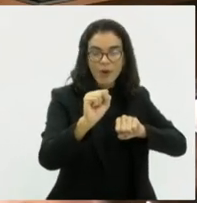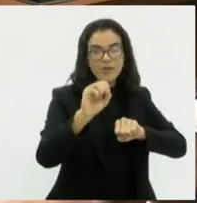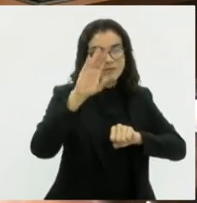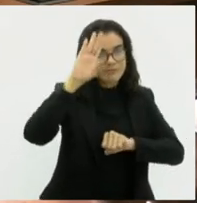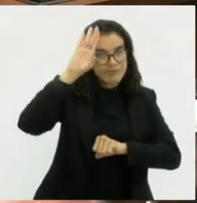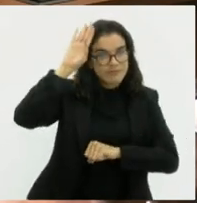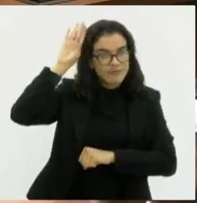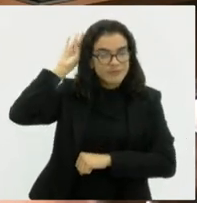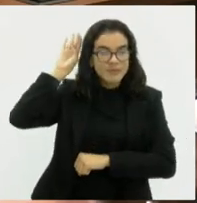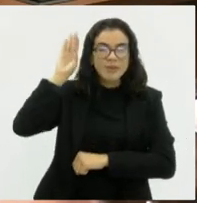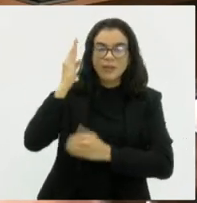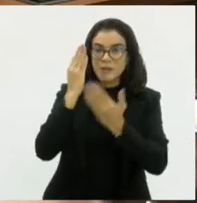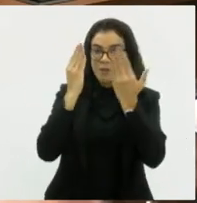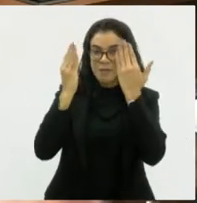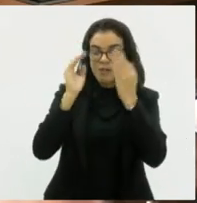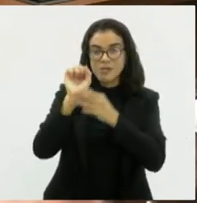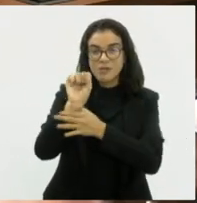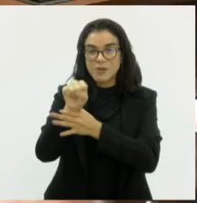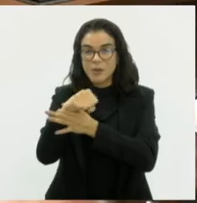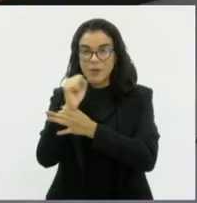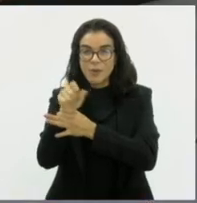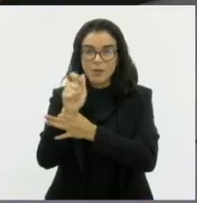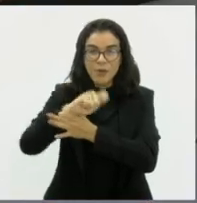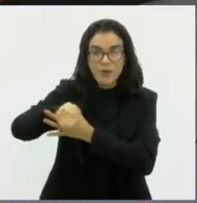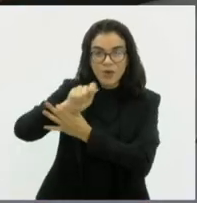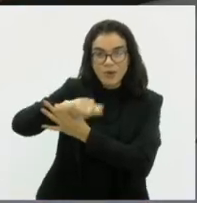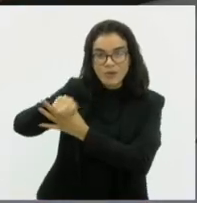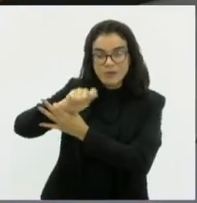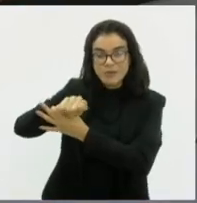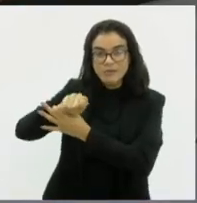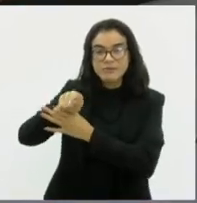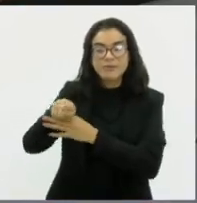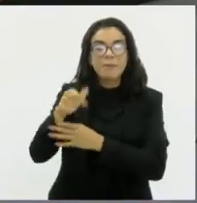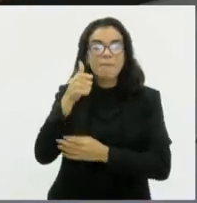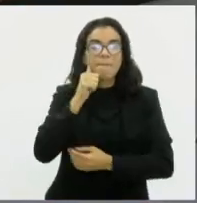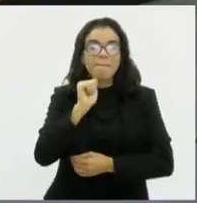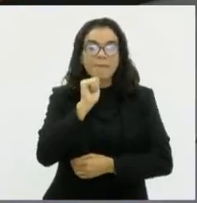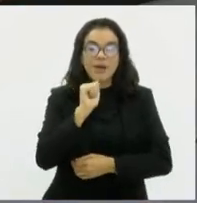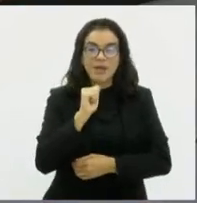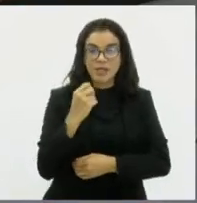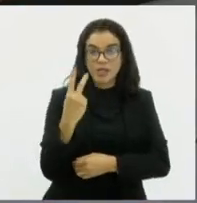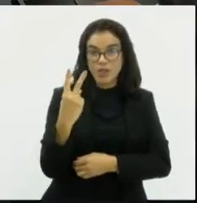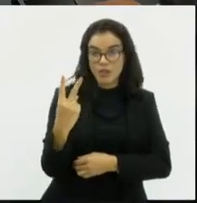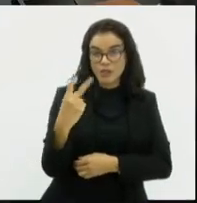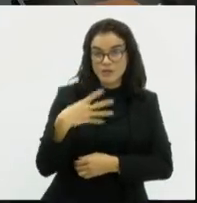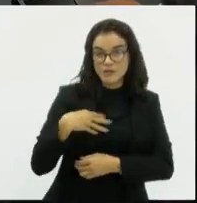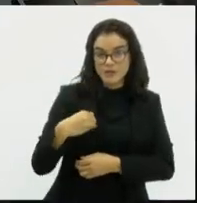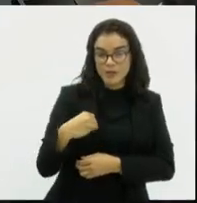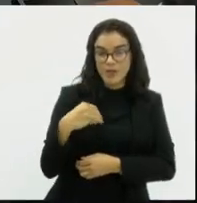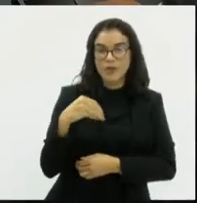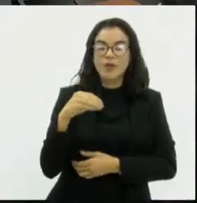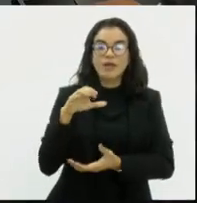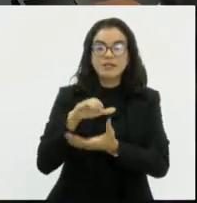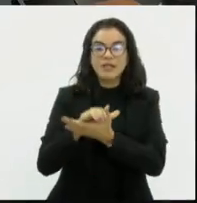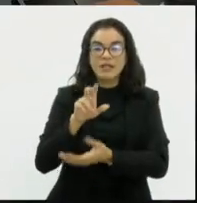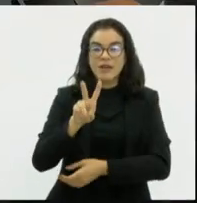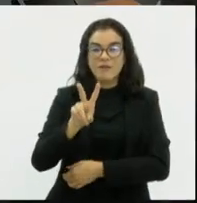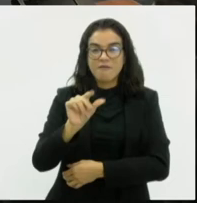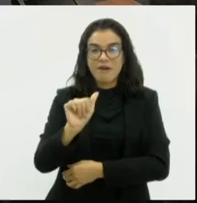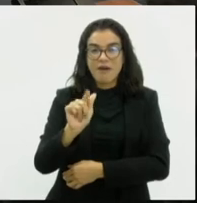em psicomotricidade. Mãe de dois filhos, é casada com o prefeito de Belfor Roxo, Vaguinho.